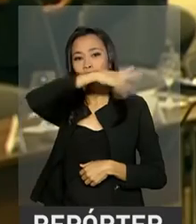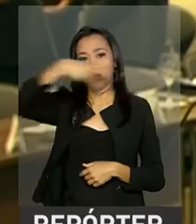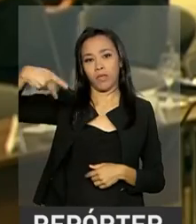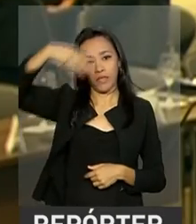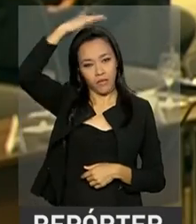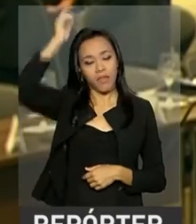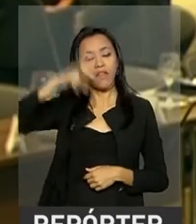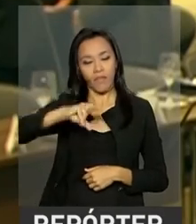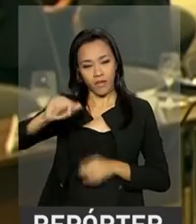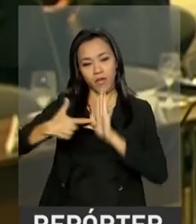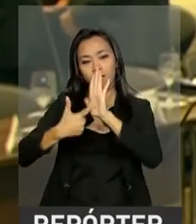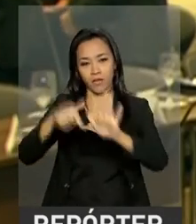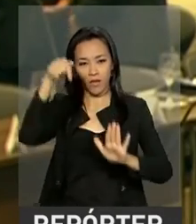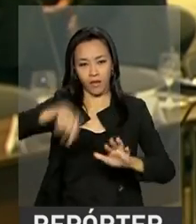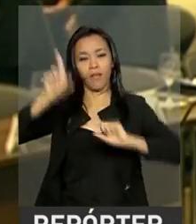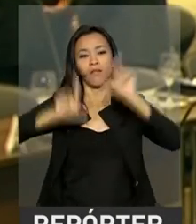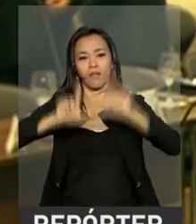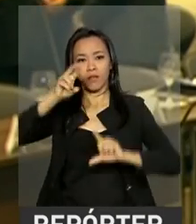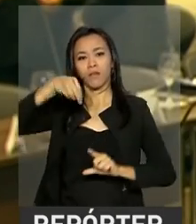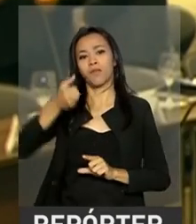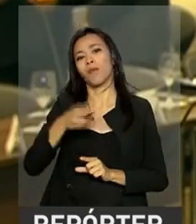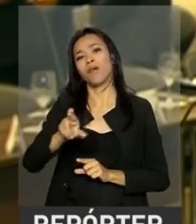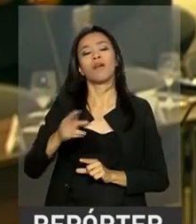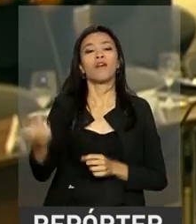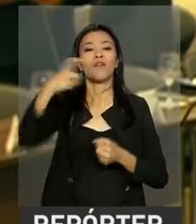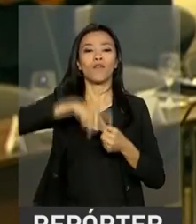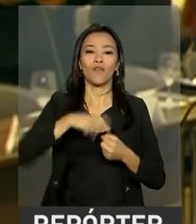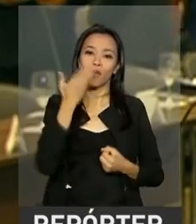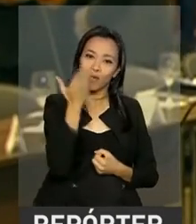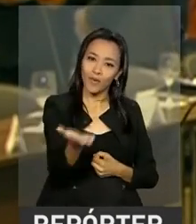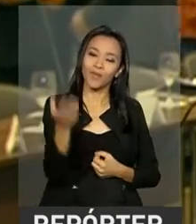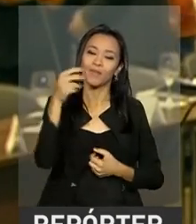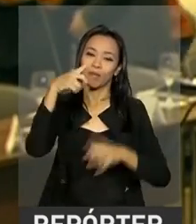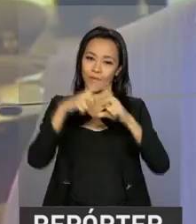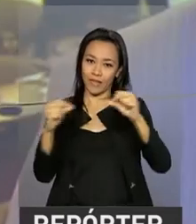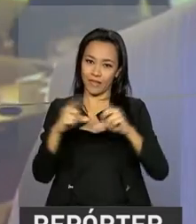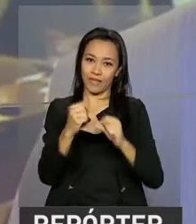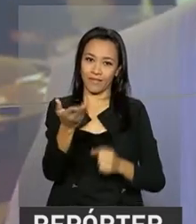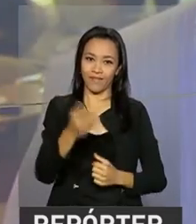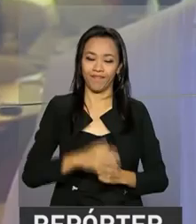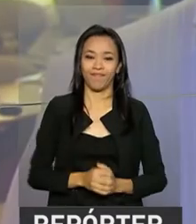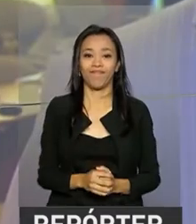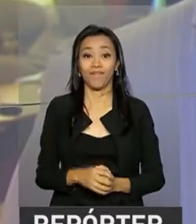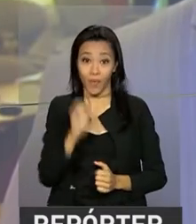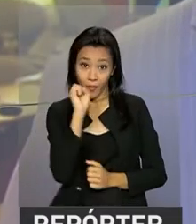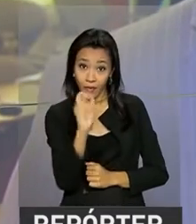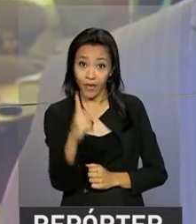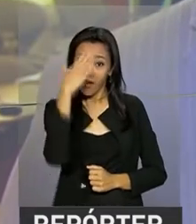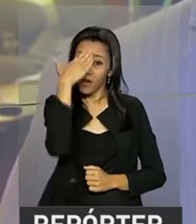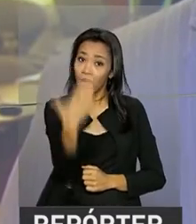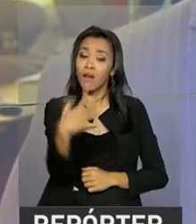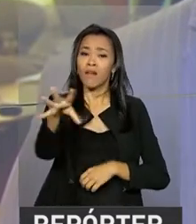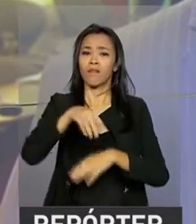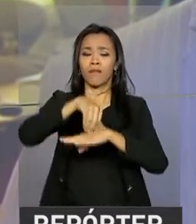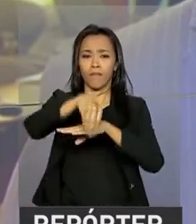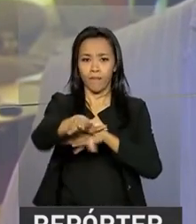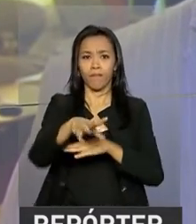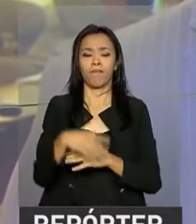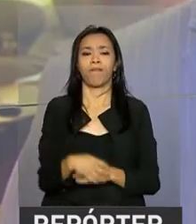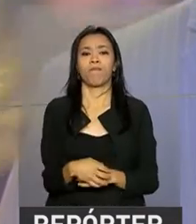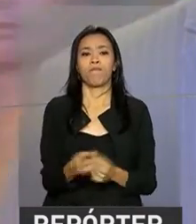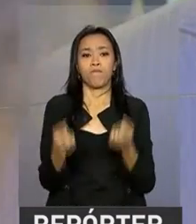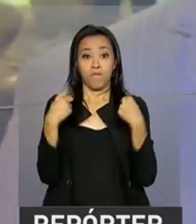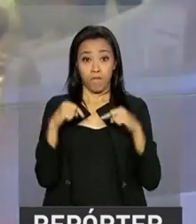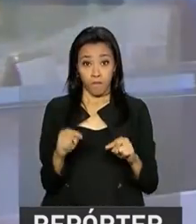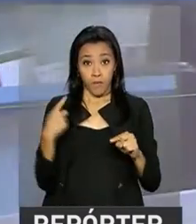pela tv nbr ao vivo leandro volta com você ainda estude brasília só que ele é obrigado pelas suas informações de são paulo